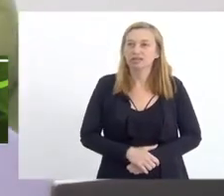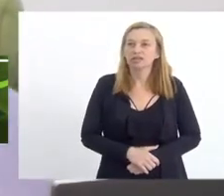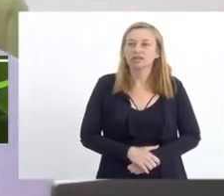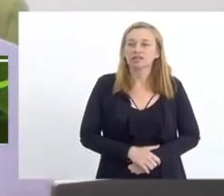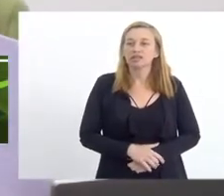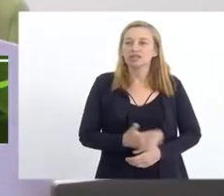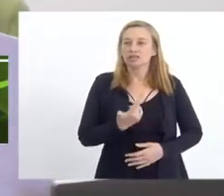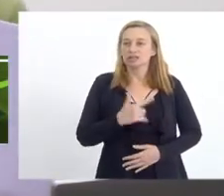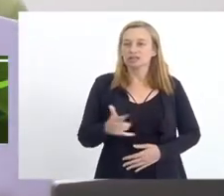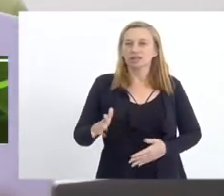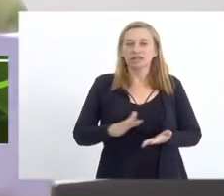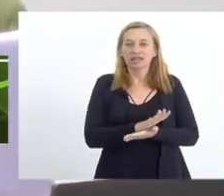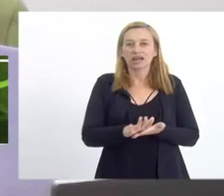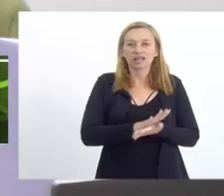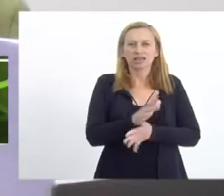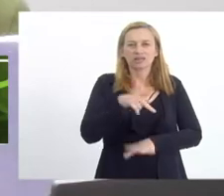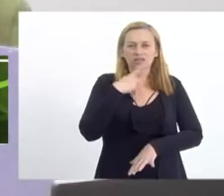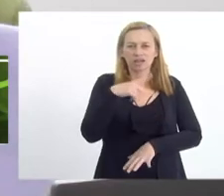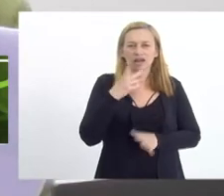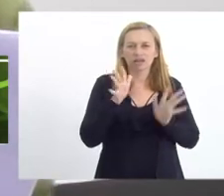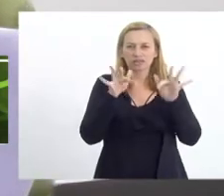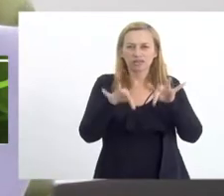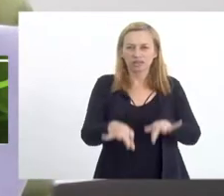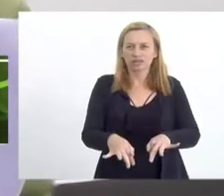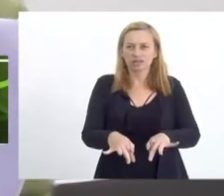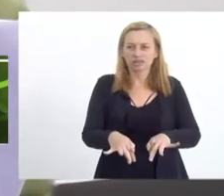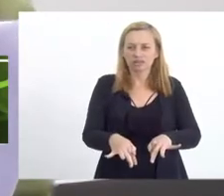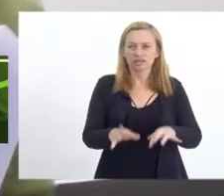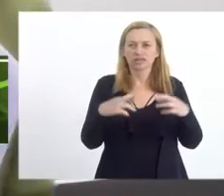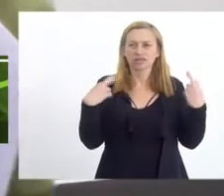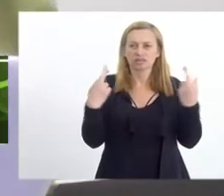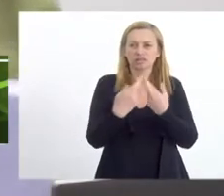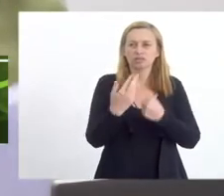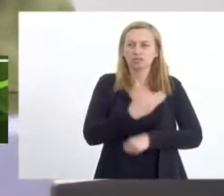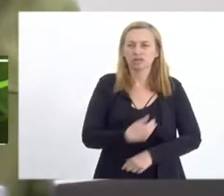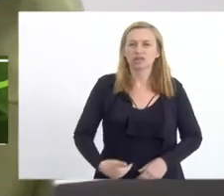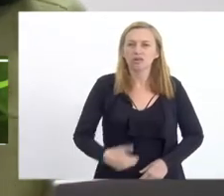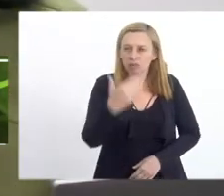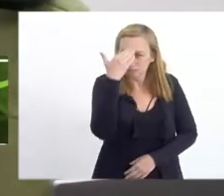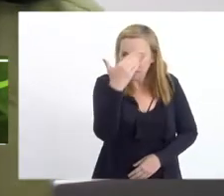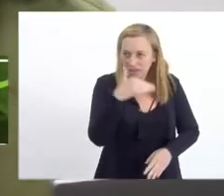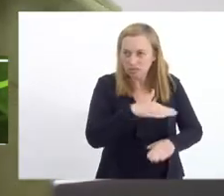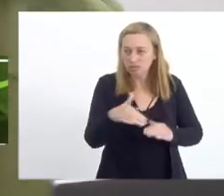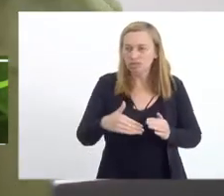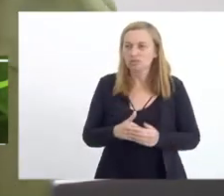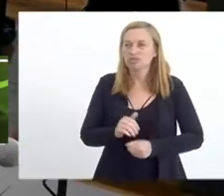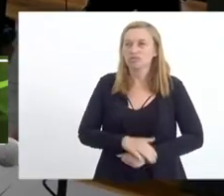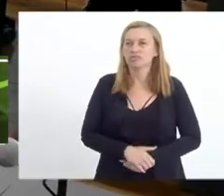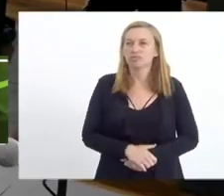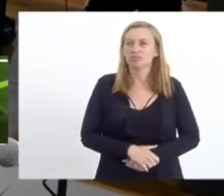Não havendo mais nada a tratar, está encerrada a audiência pública. Muito obrigada a todos.